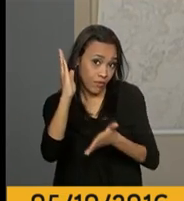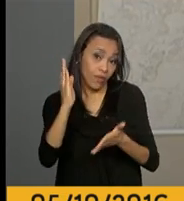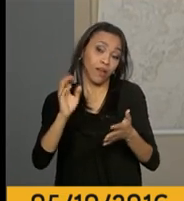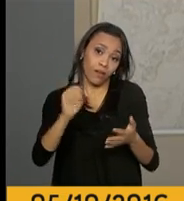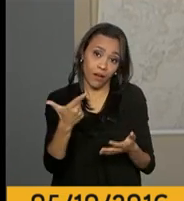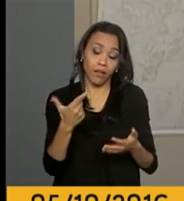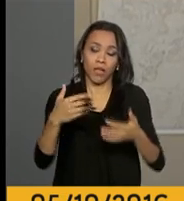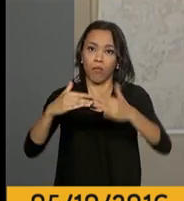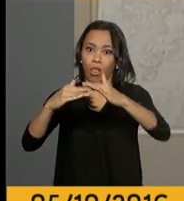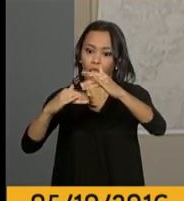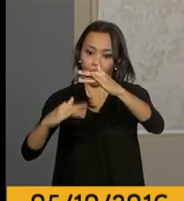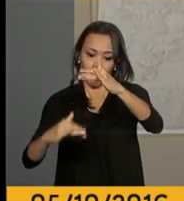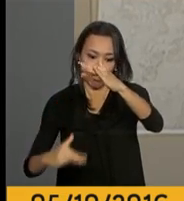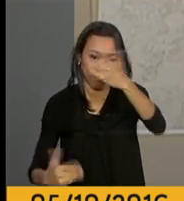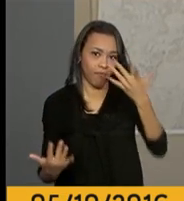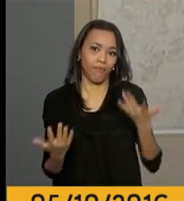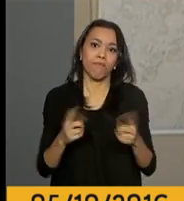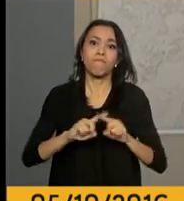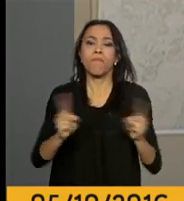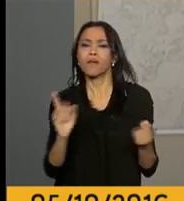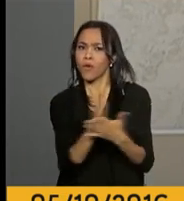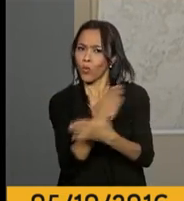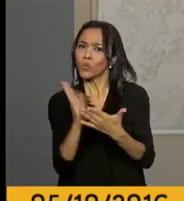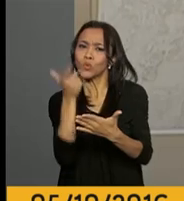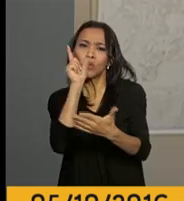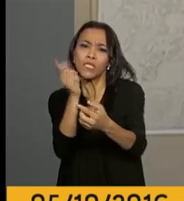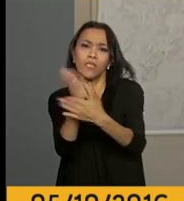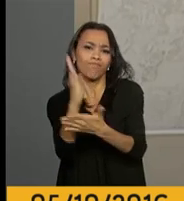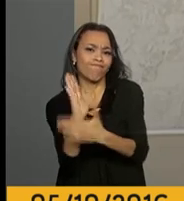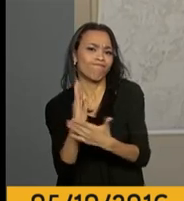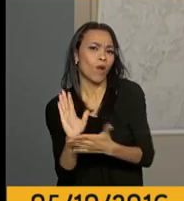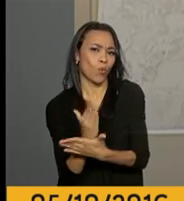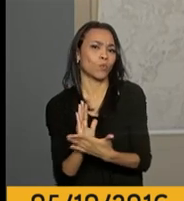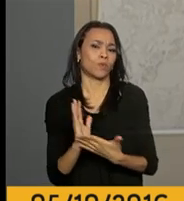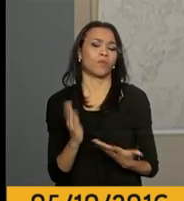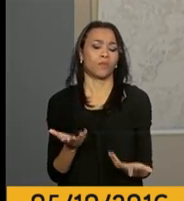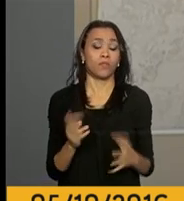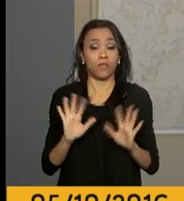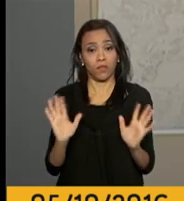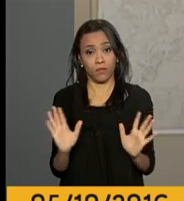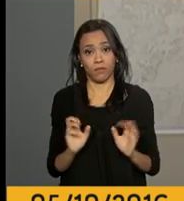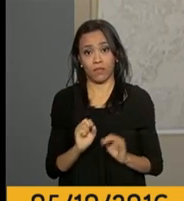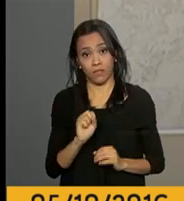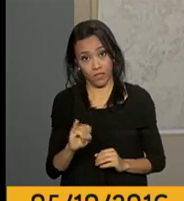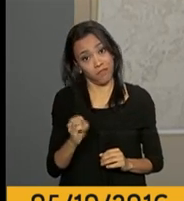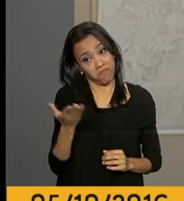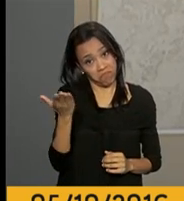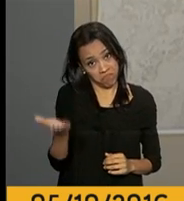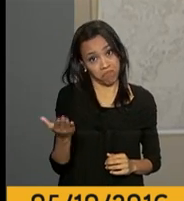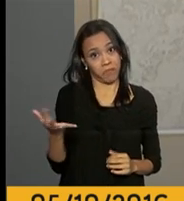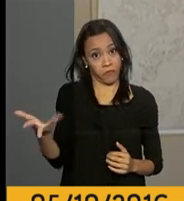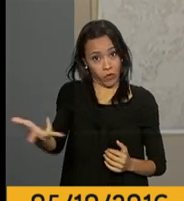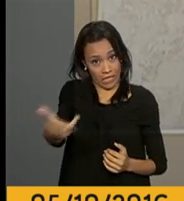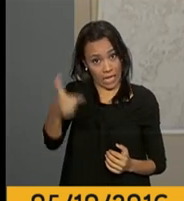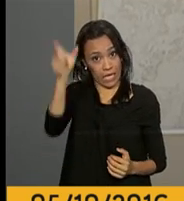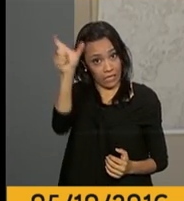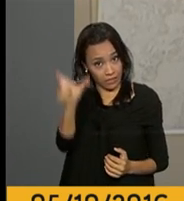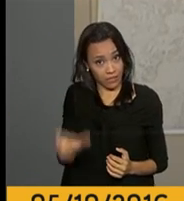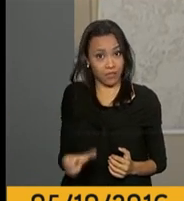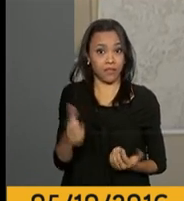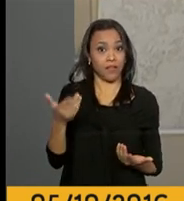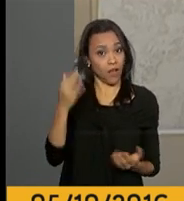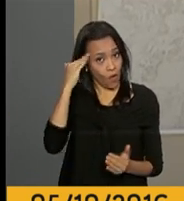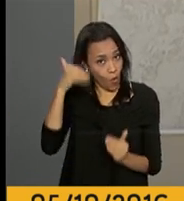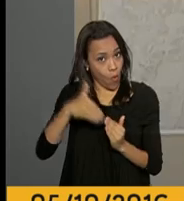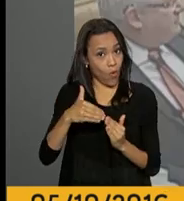elenco era muito grande mas alguns tantos eram aprovados Então se se vossa excelência concordar